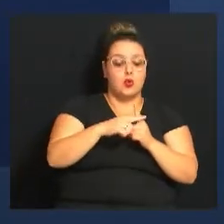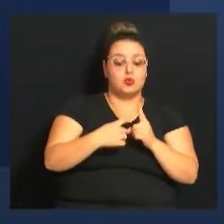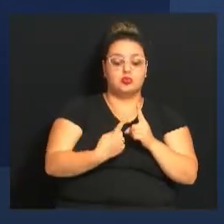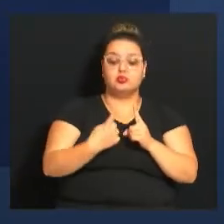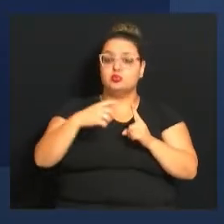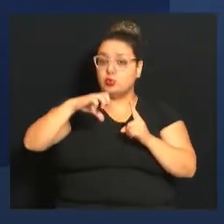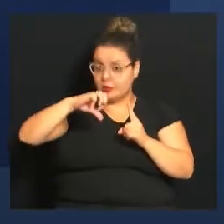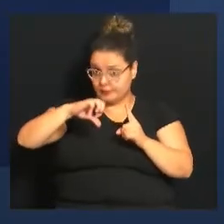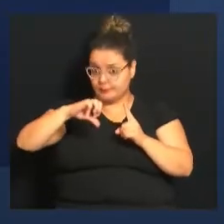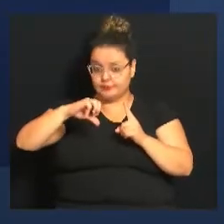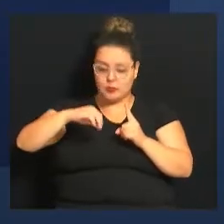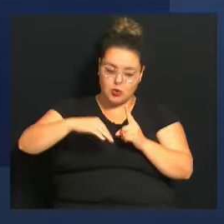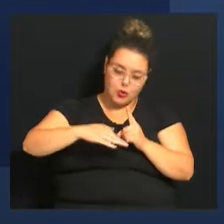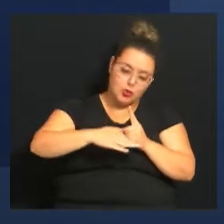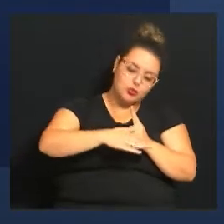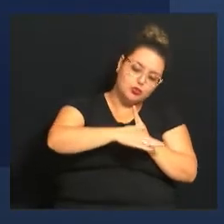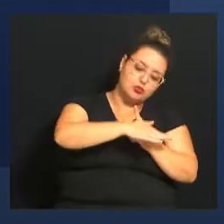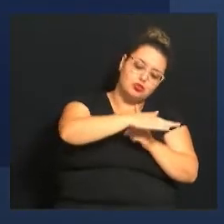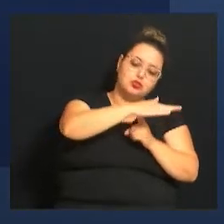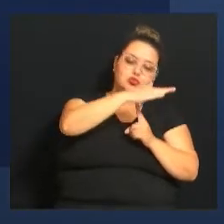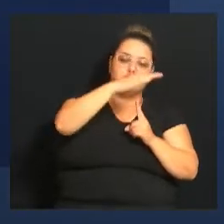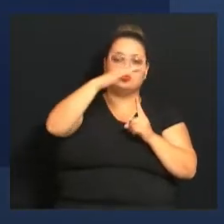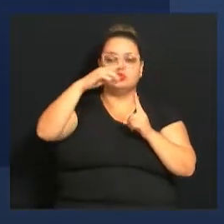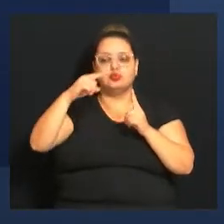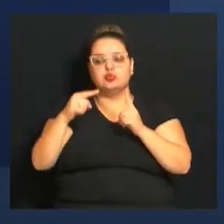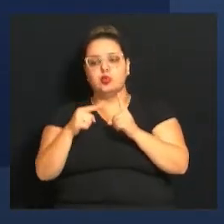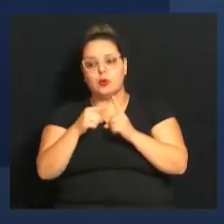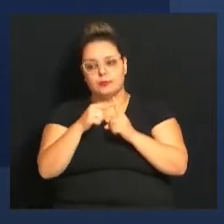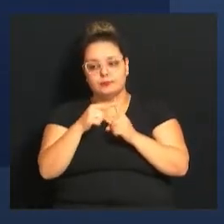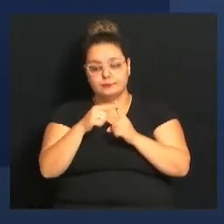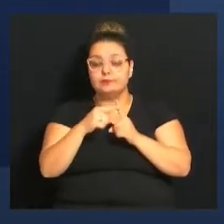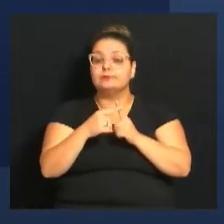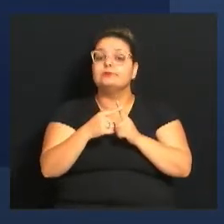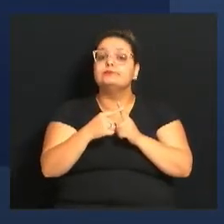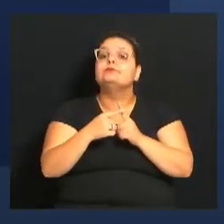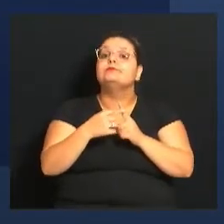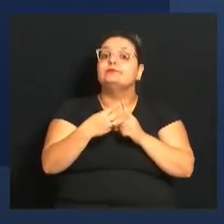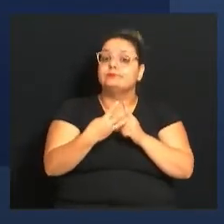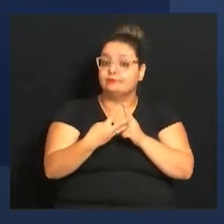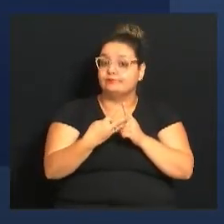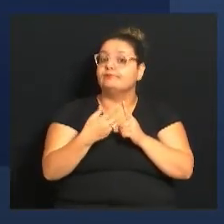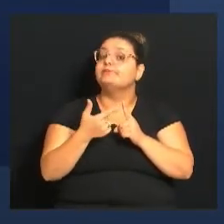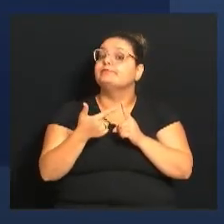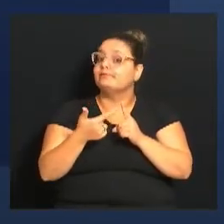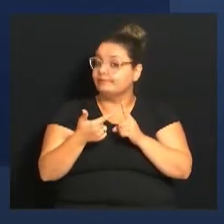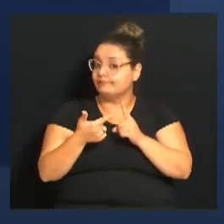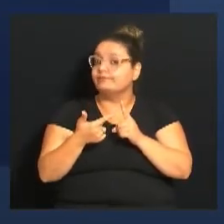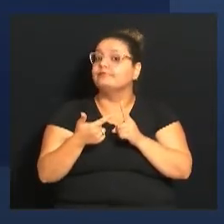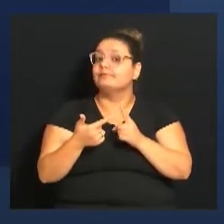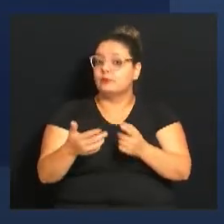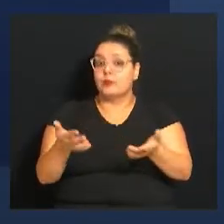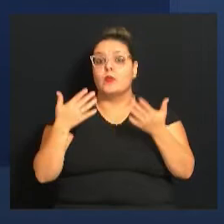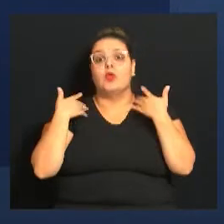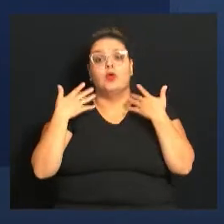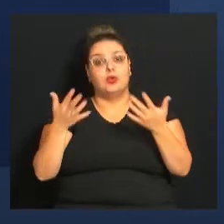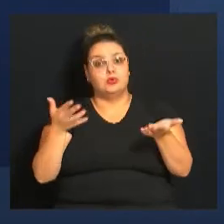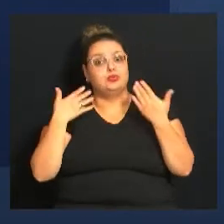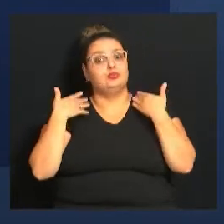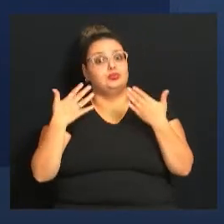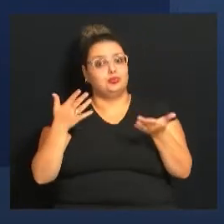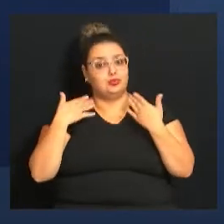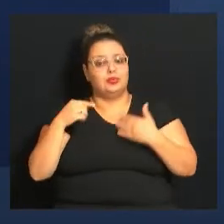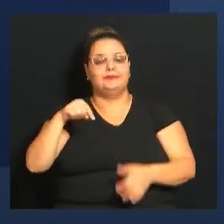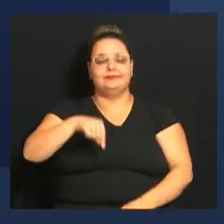graus logo pela manhã. Ao longo do dia, essa temperatura sobe, podendo chegar aos 32 graus aqui